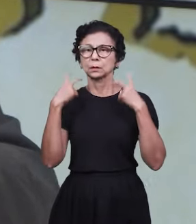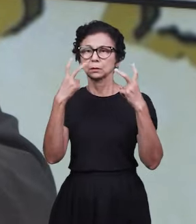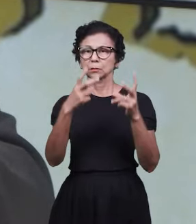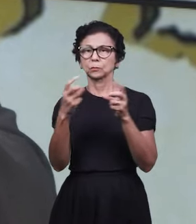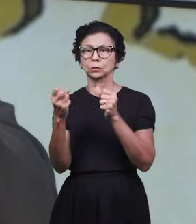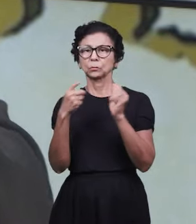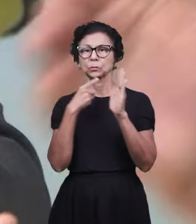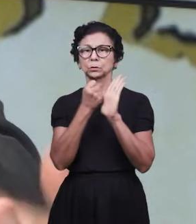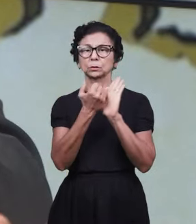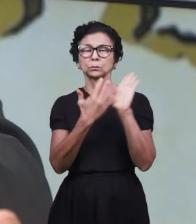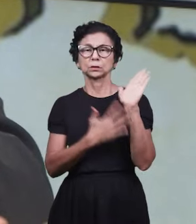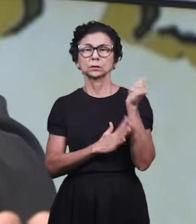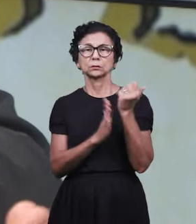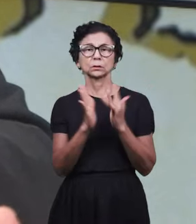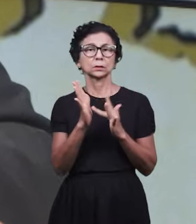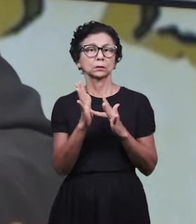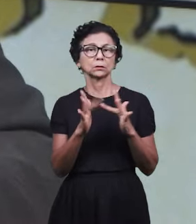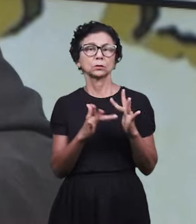clamor